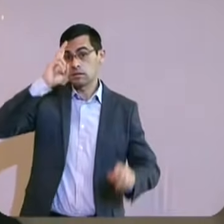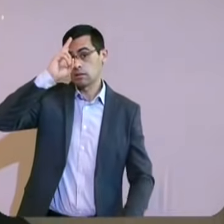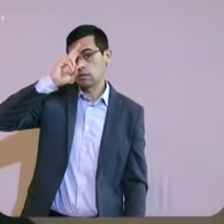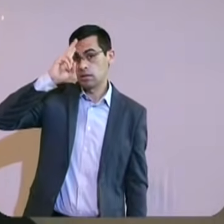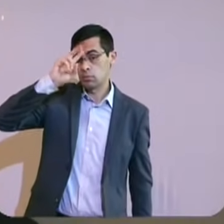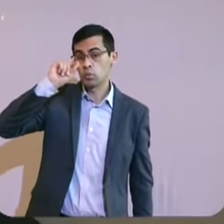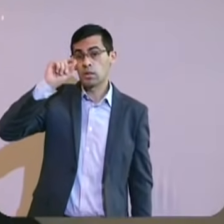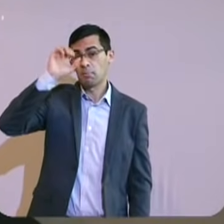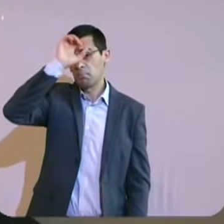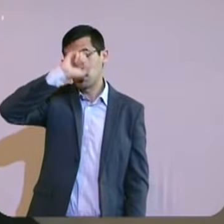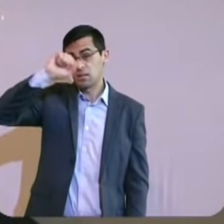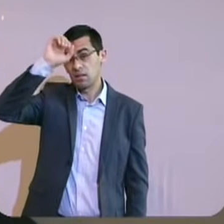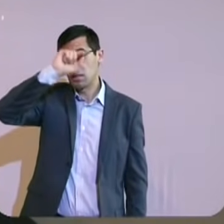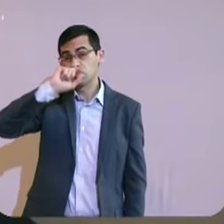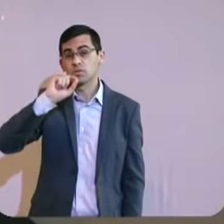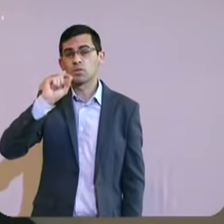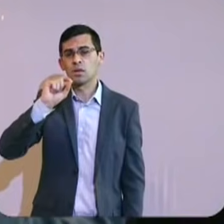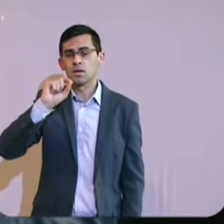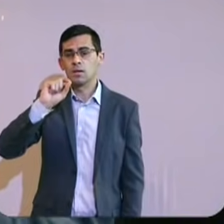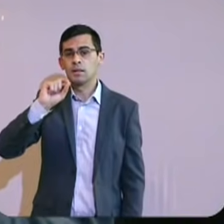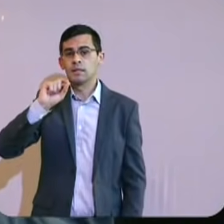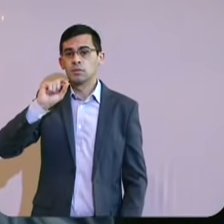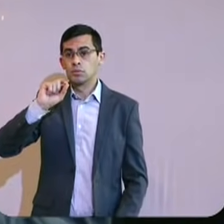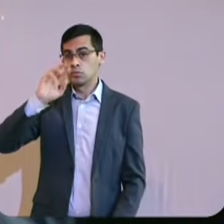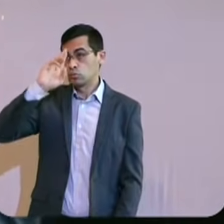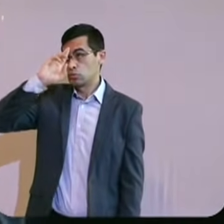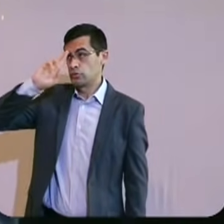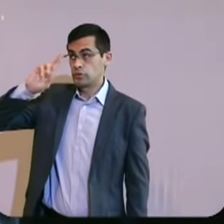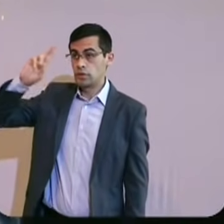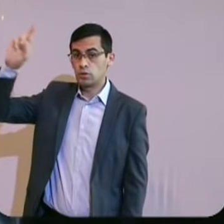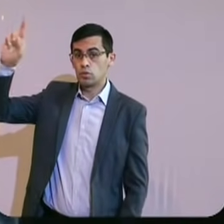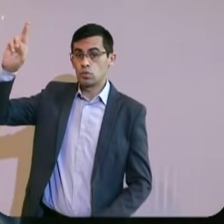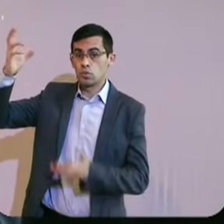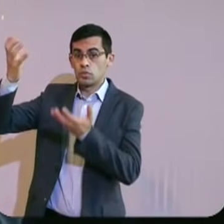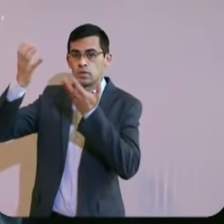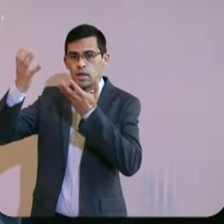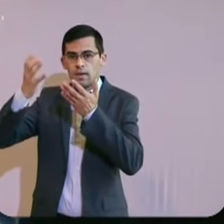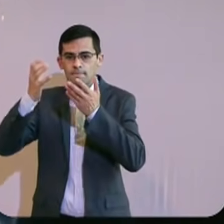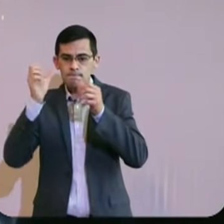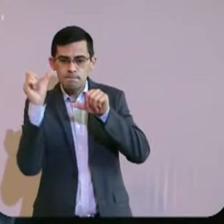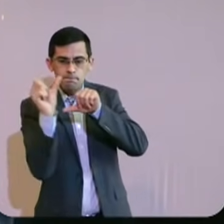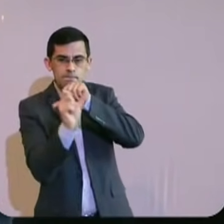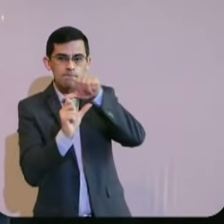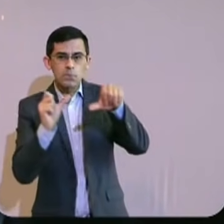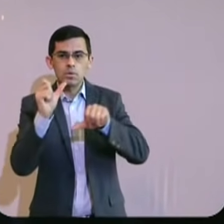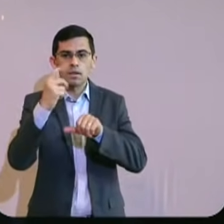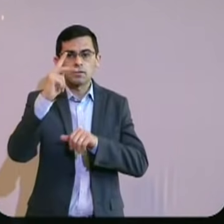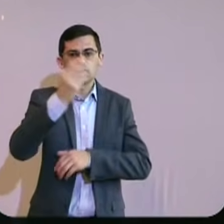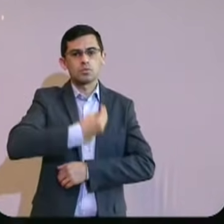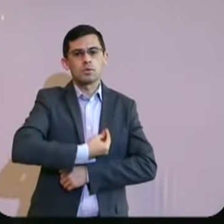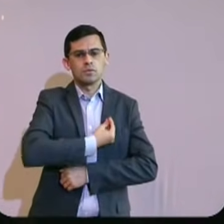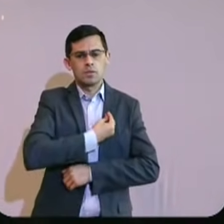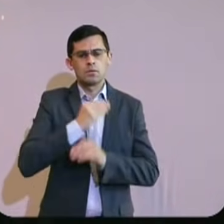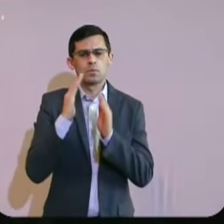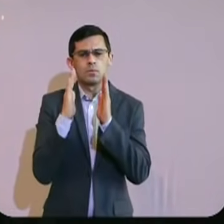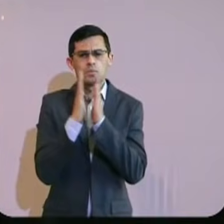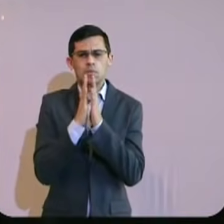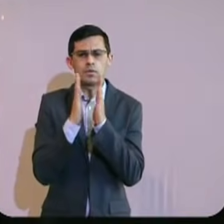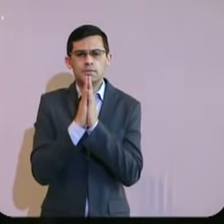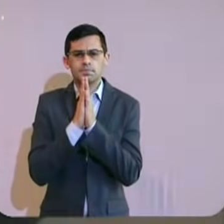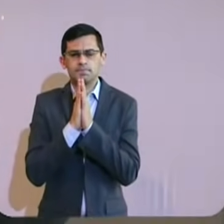grande lição é: deixa o Senhor moldar a tua vida. Olha assim